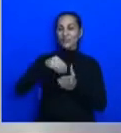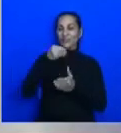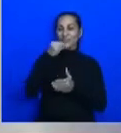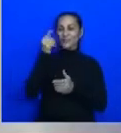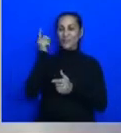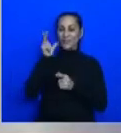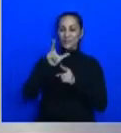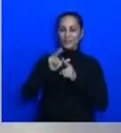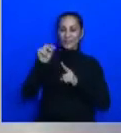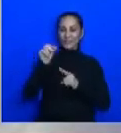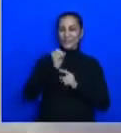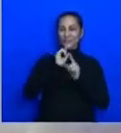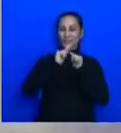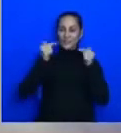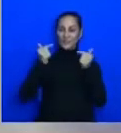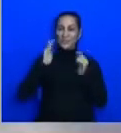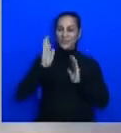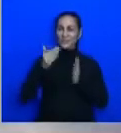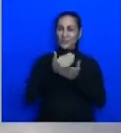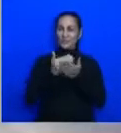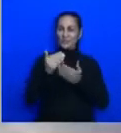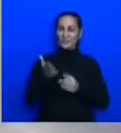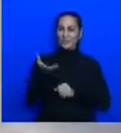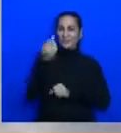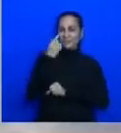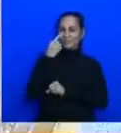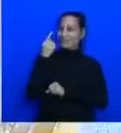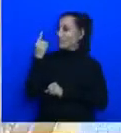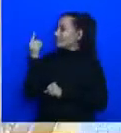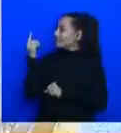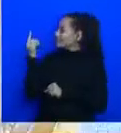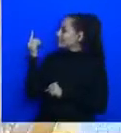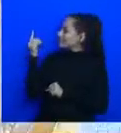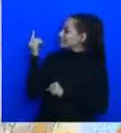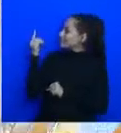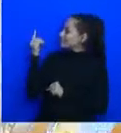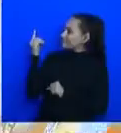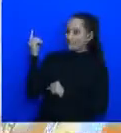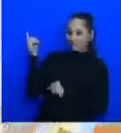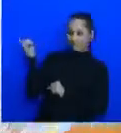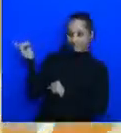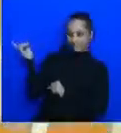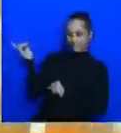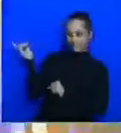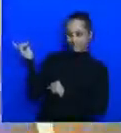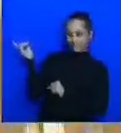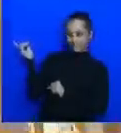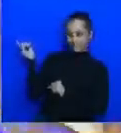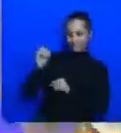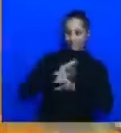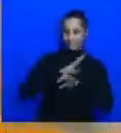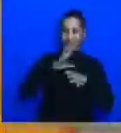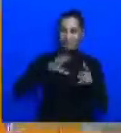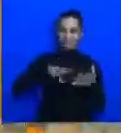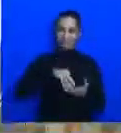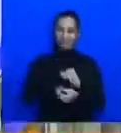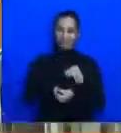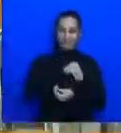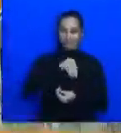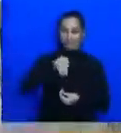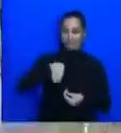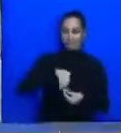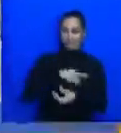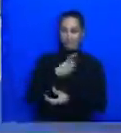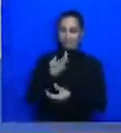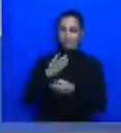ganhar. Boa sorte. O sorteio vai começar. Bolas posicionadas. Valendo. Globo carregado